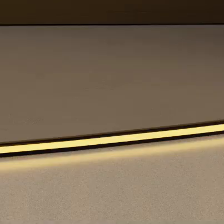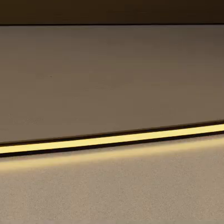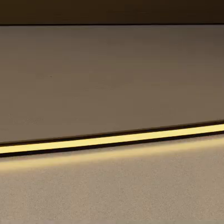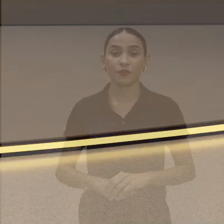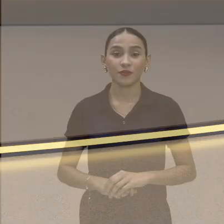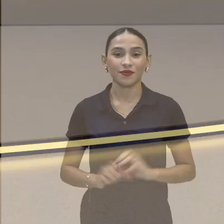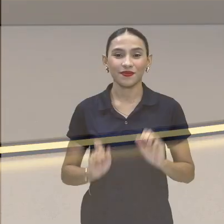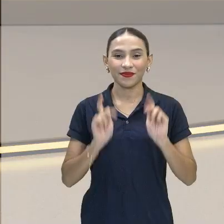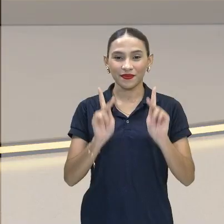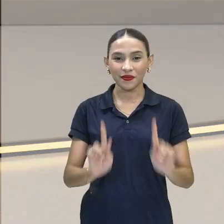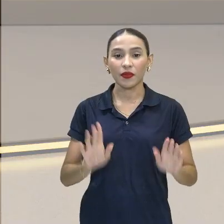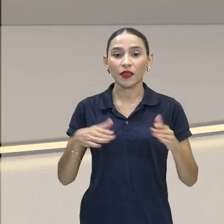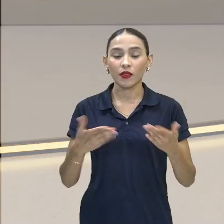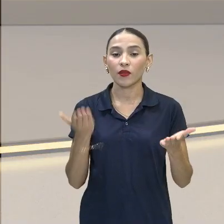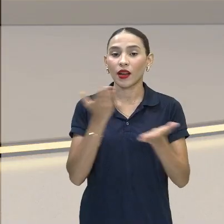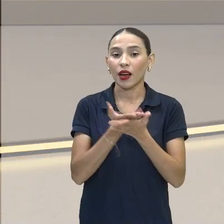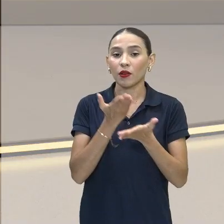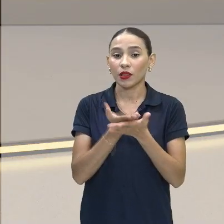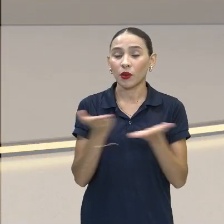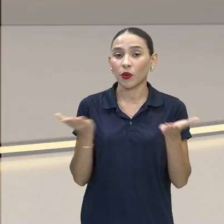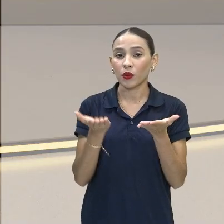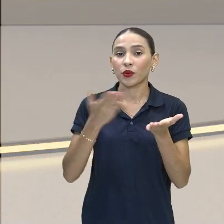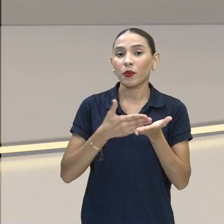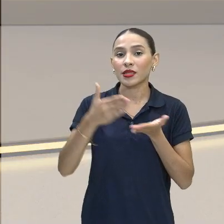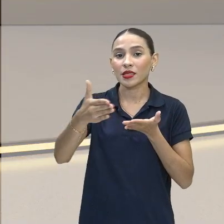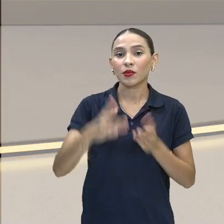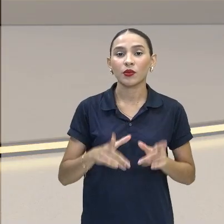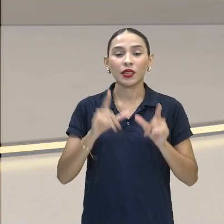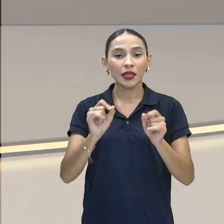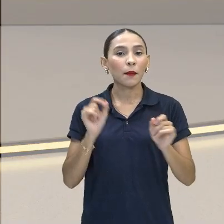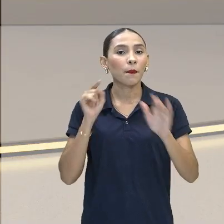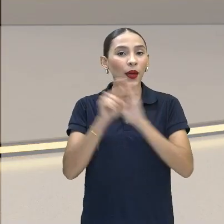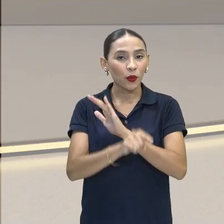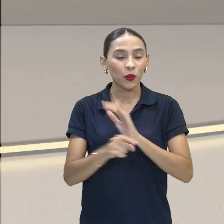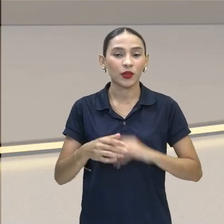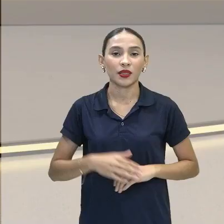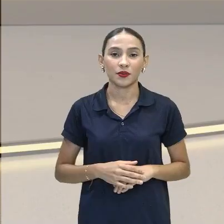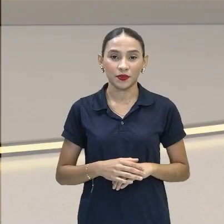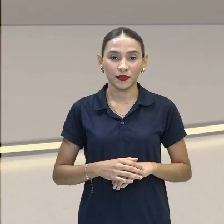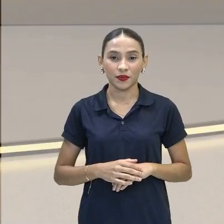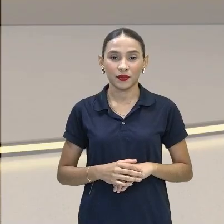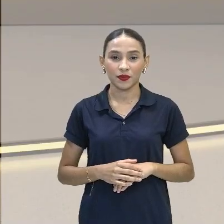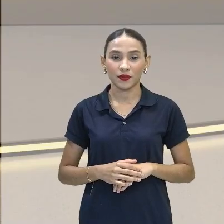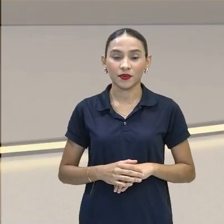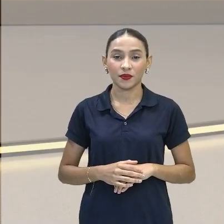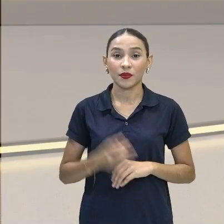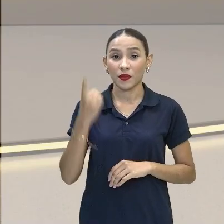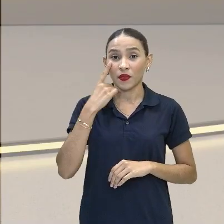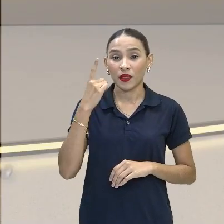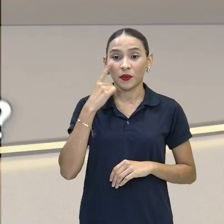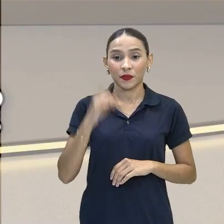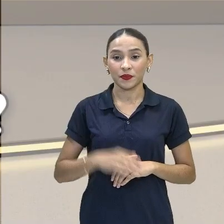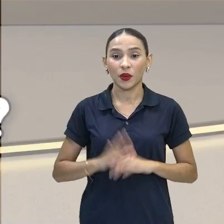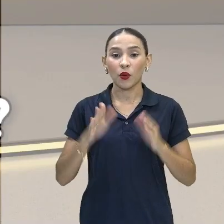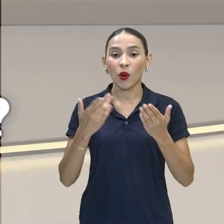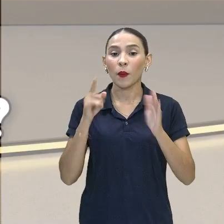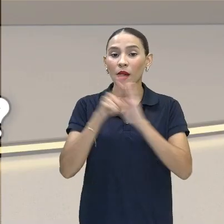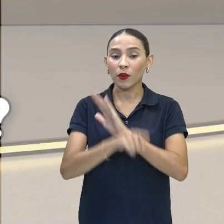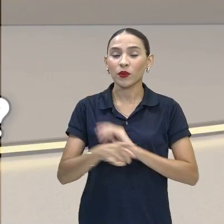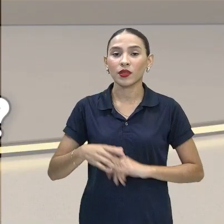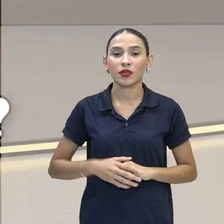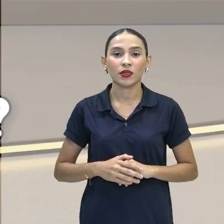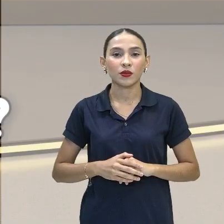Muito bem, e nesta aula iniciaremos com um questionamento. Exatamente. Vamos verificar então qual é este